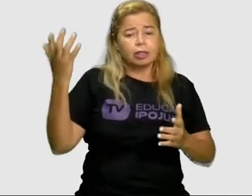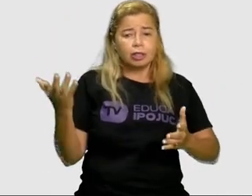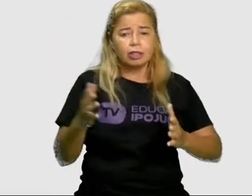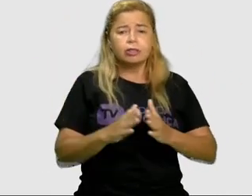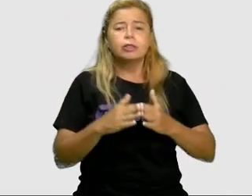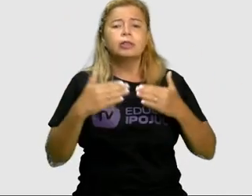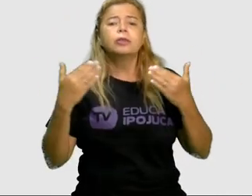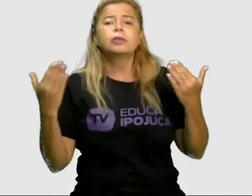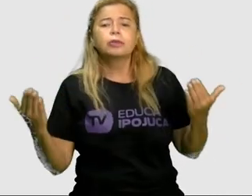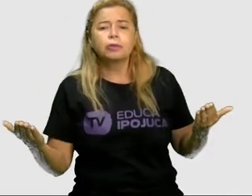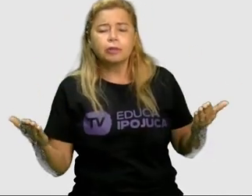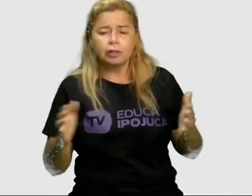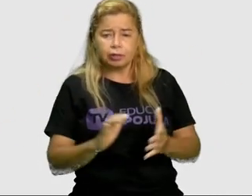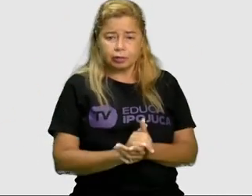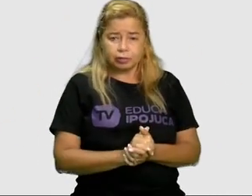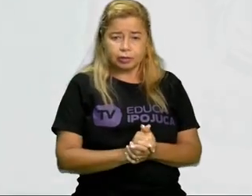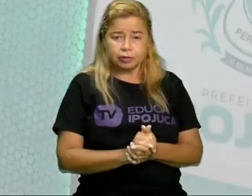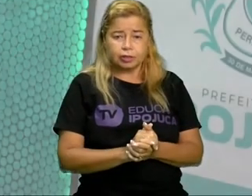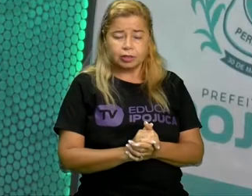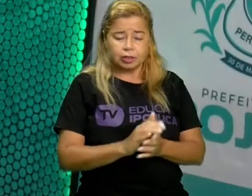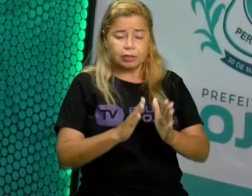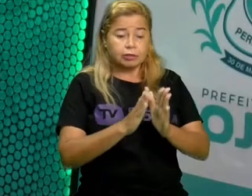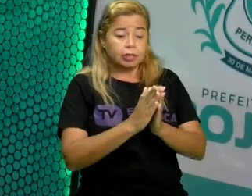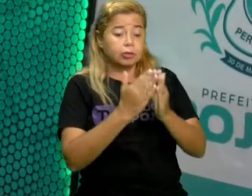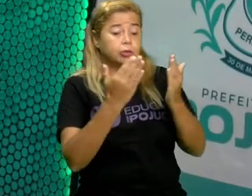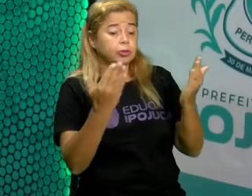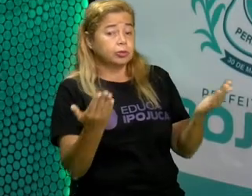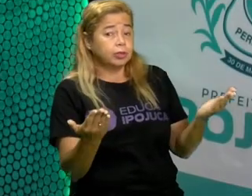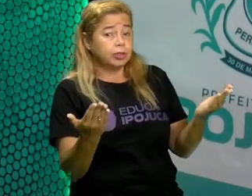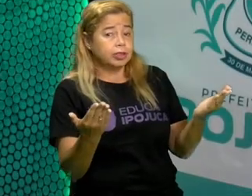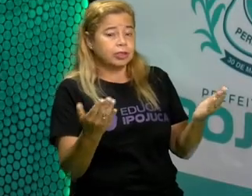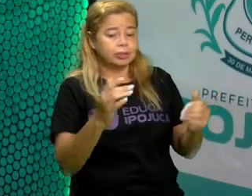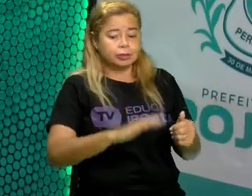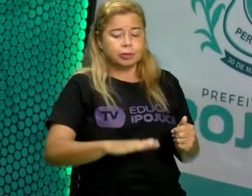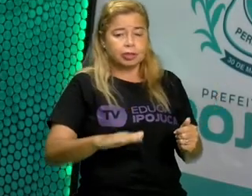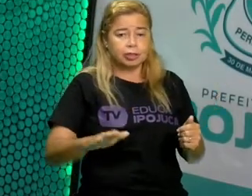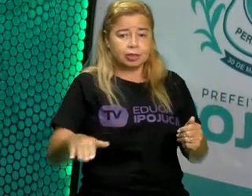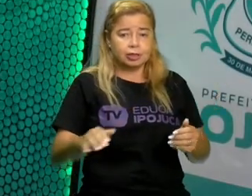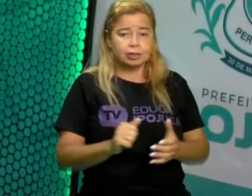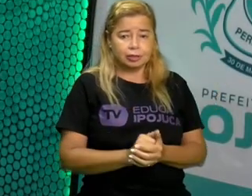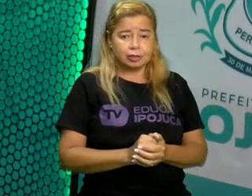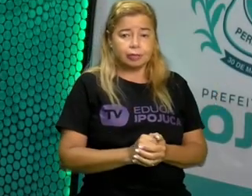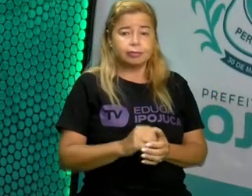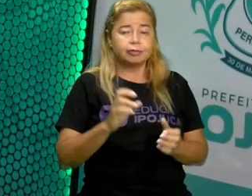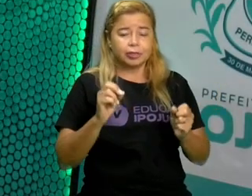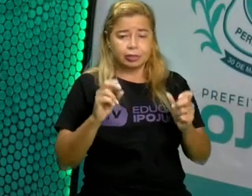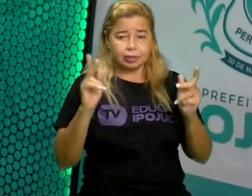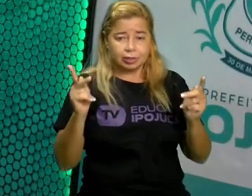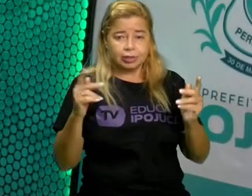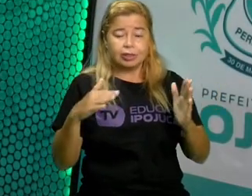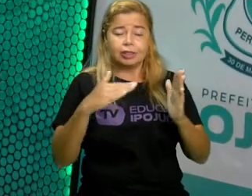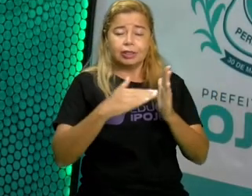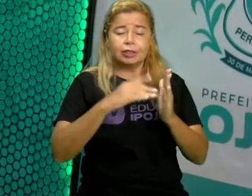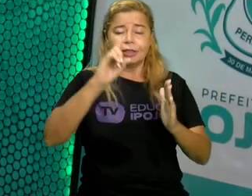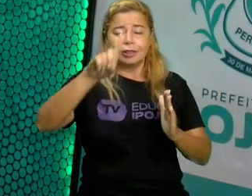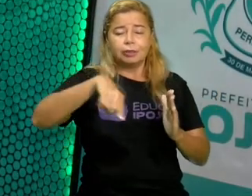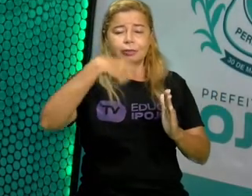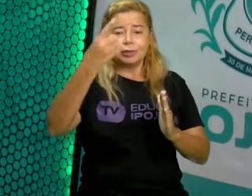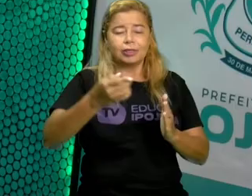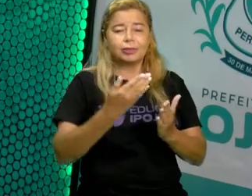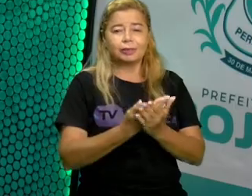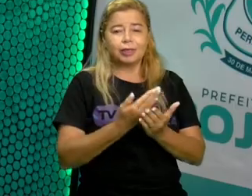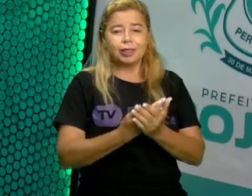O Lobo lançamento do livro para você eu aguardo vocês na próxima aula até lá